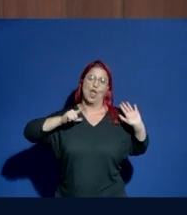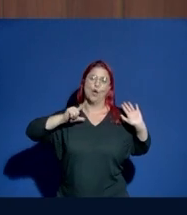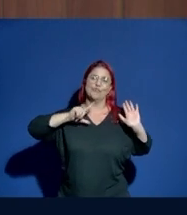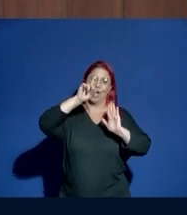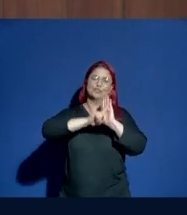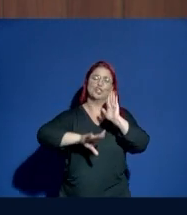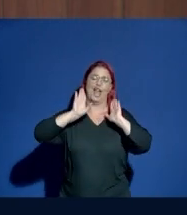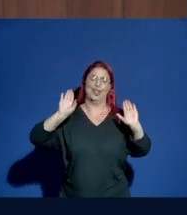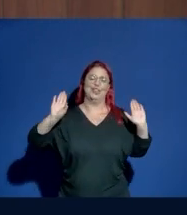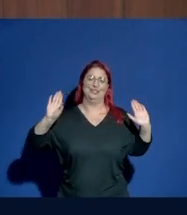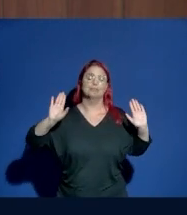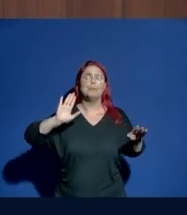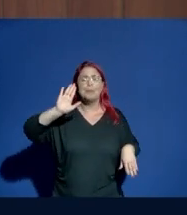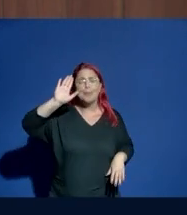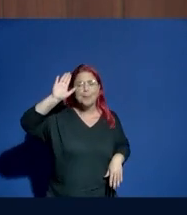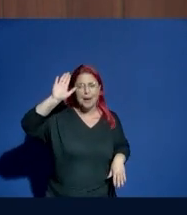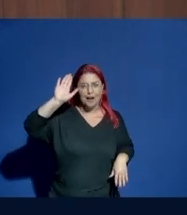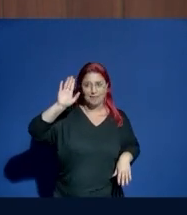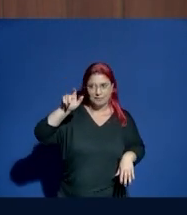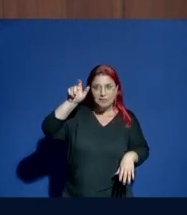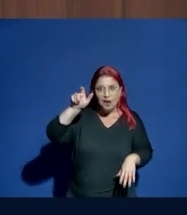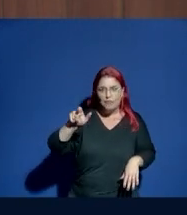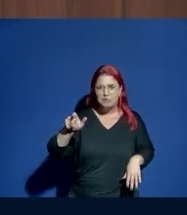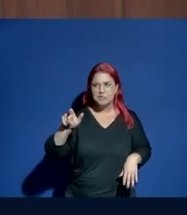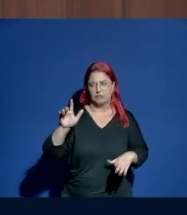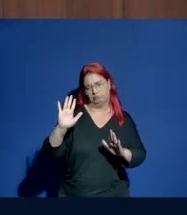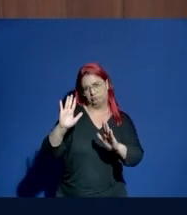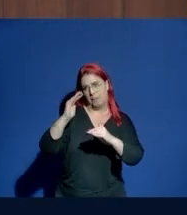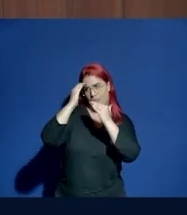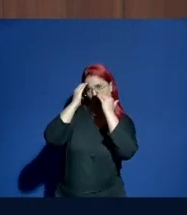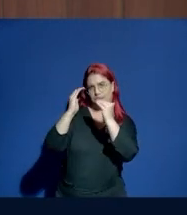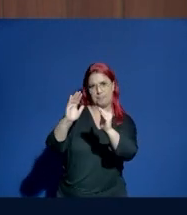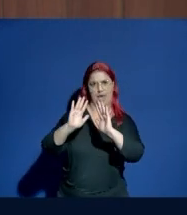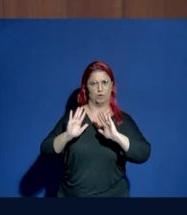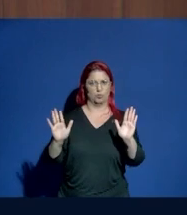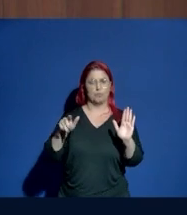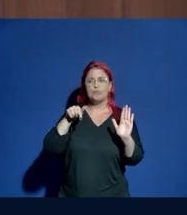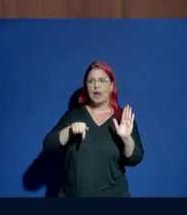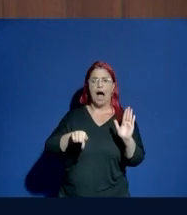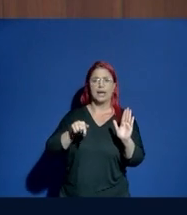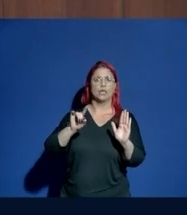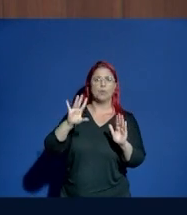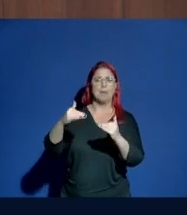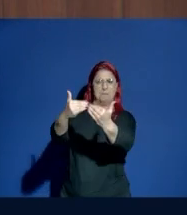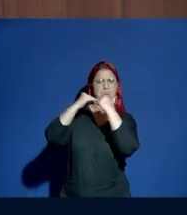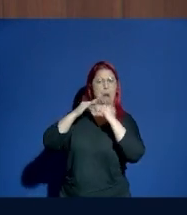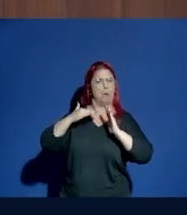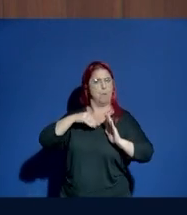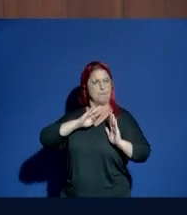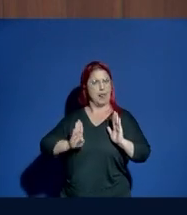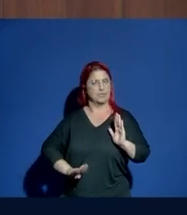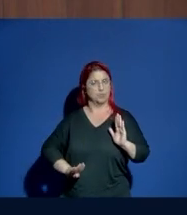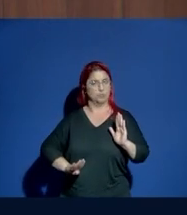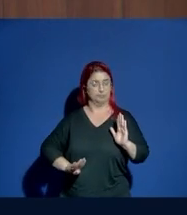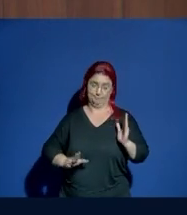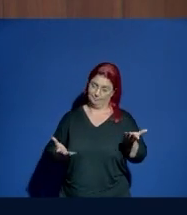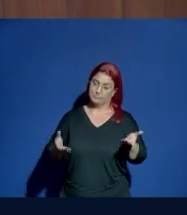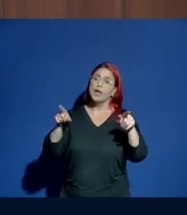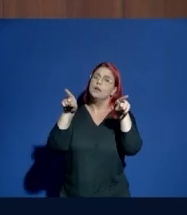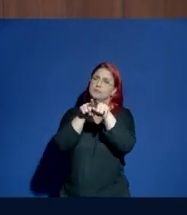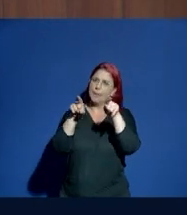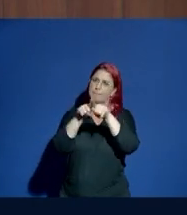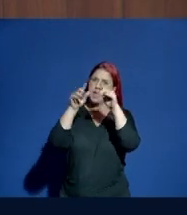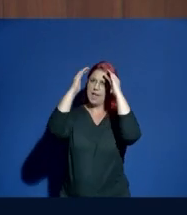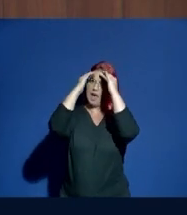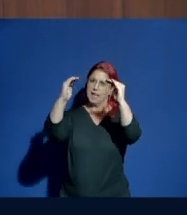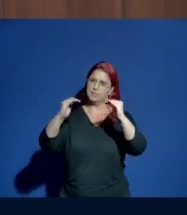prerrogativa Vem cá a senhora o professor com todo respeito em primeiro lugar nós não estamos aqui para ouvir agressão de vocês segundo lugar e tem que